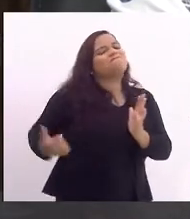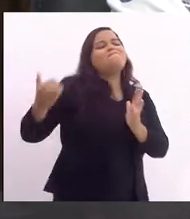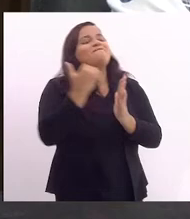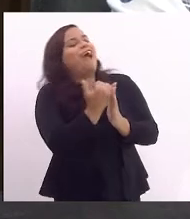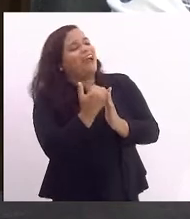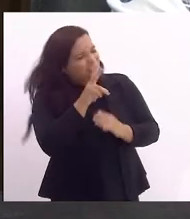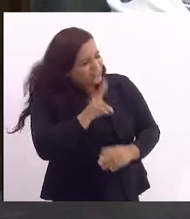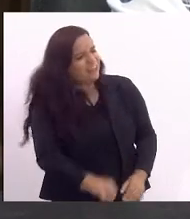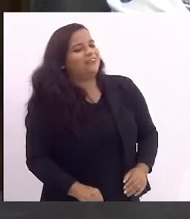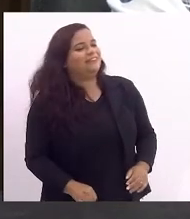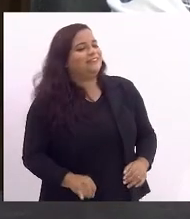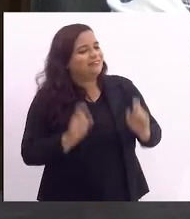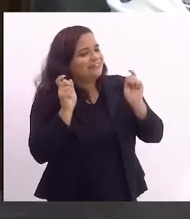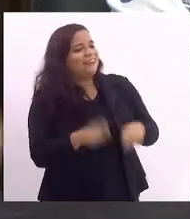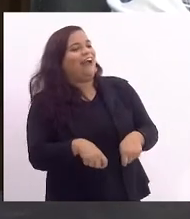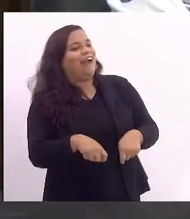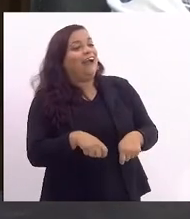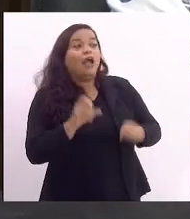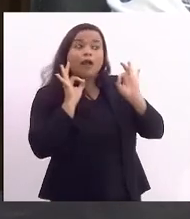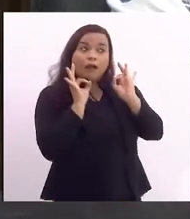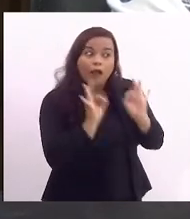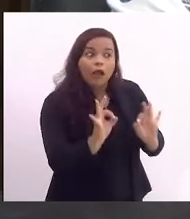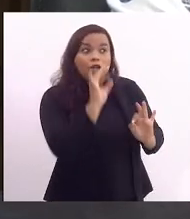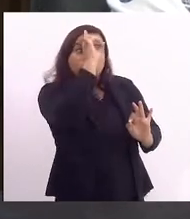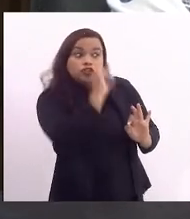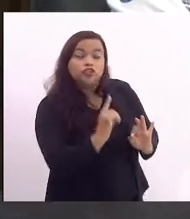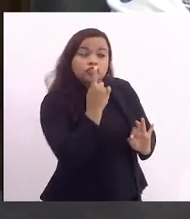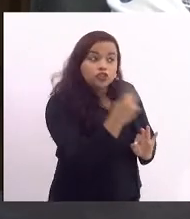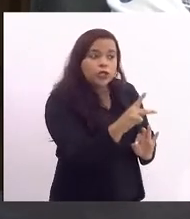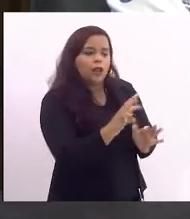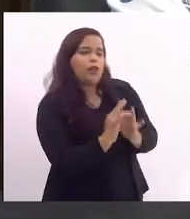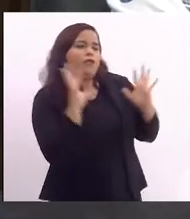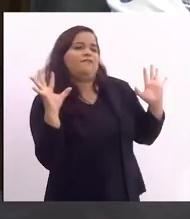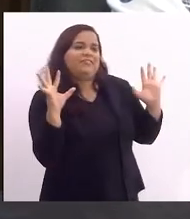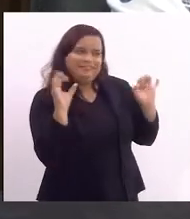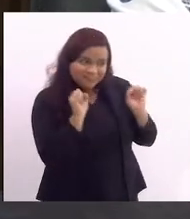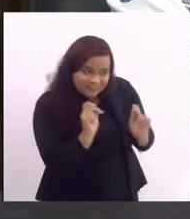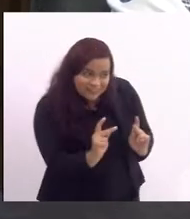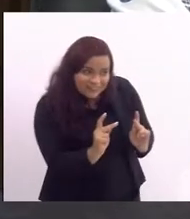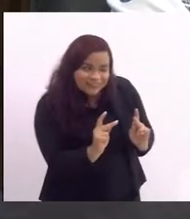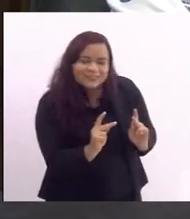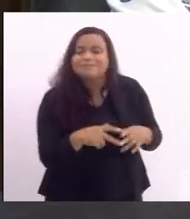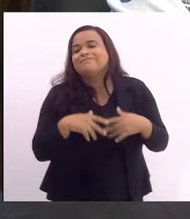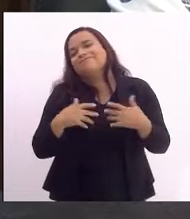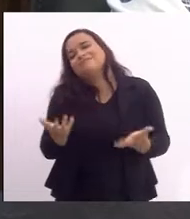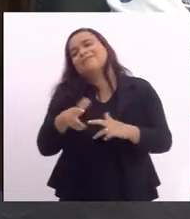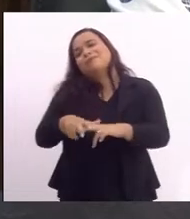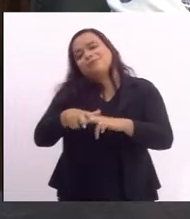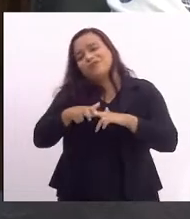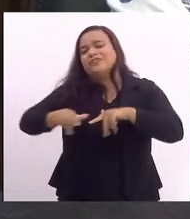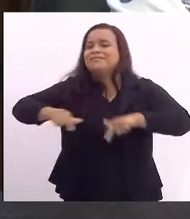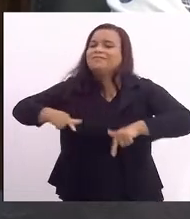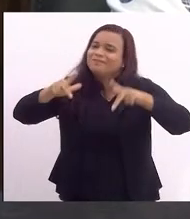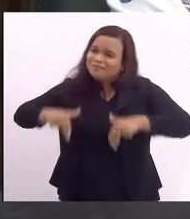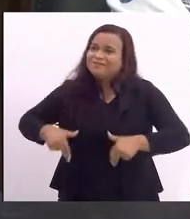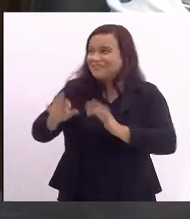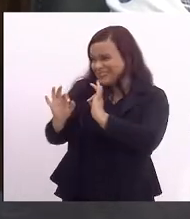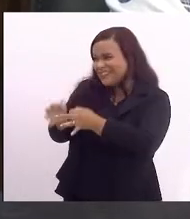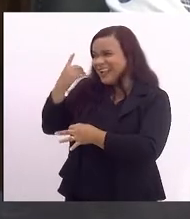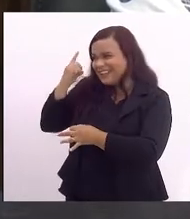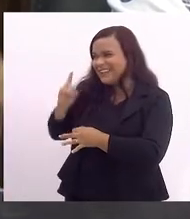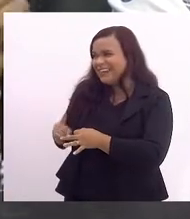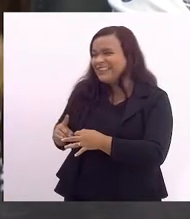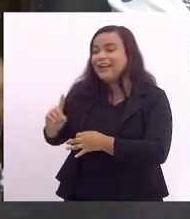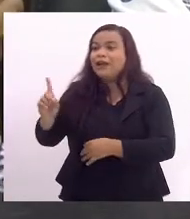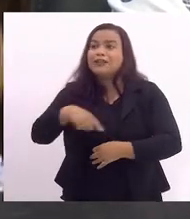você só vai poder ser muito mais se a gente garantir o teu direito à liberdade. E é por isso que a gente tem feito o que a gente faz, né, Dani? É por isso que a gente